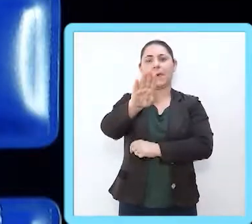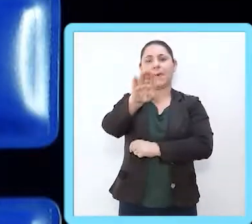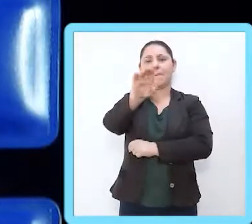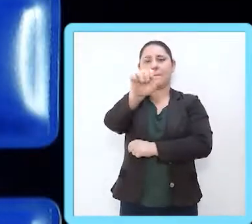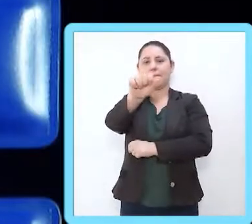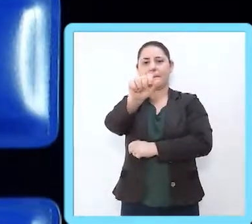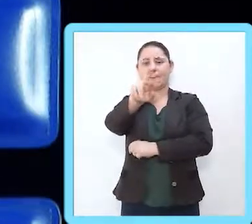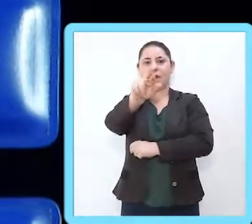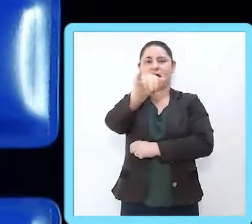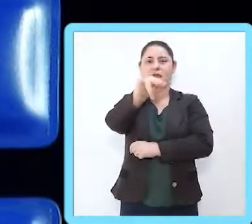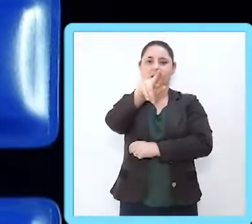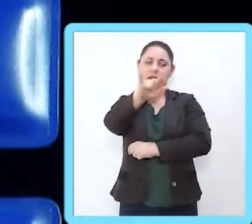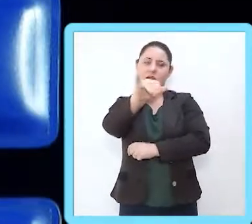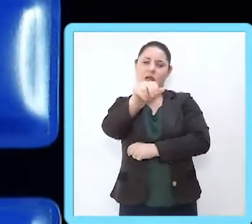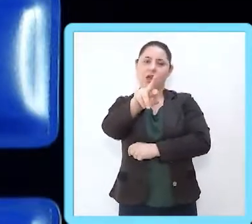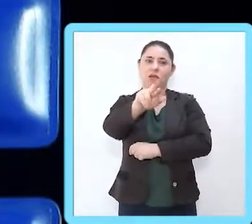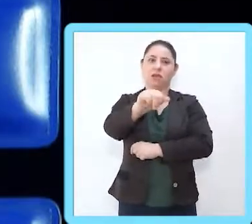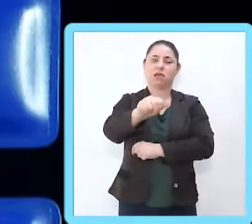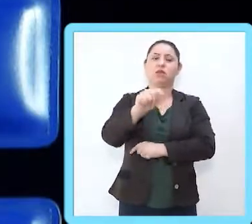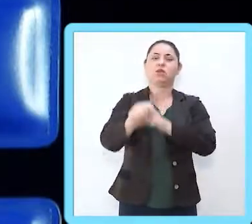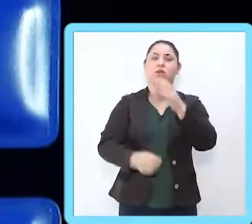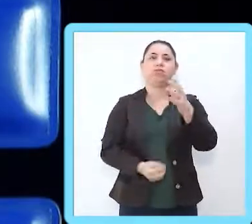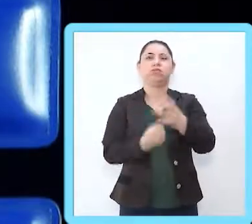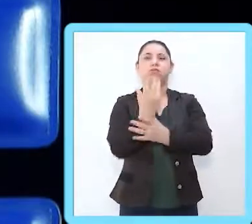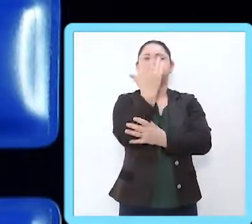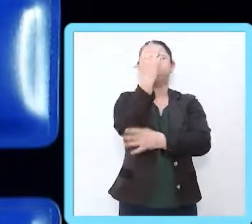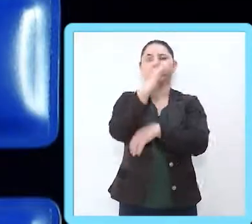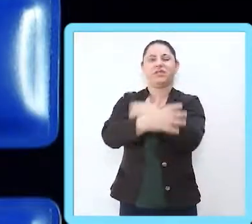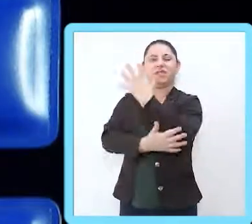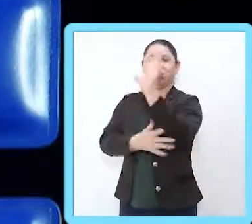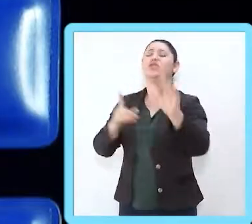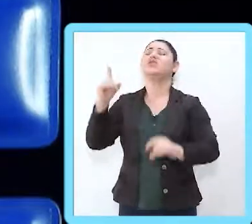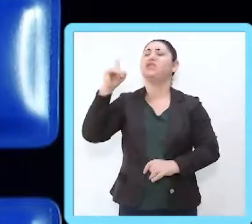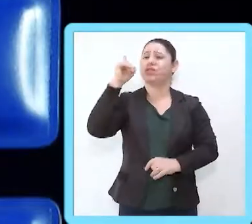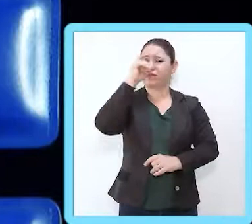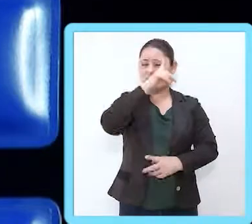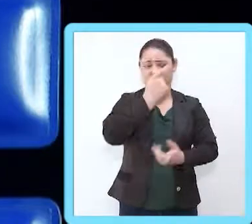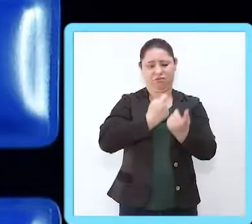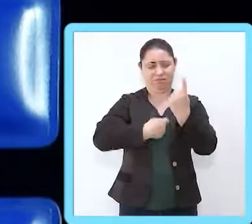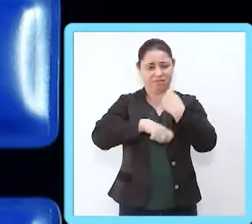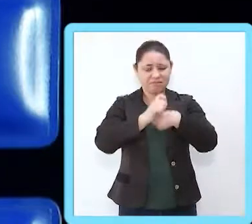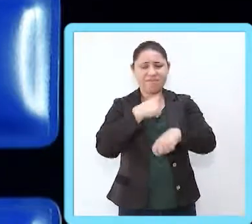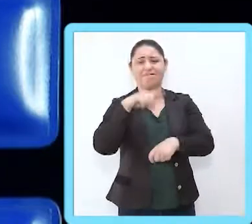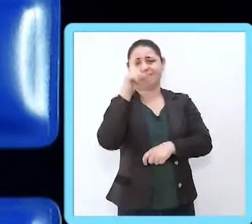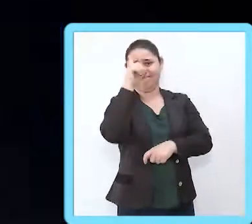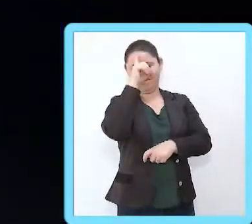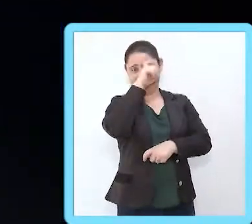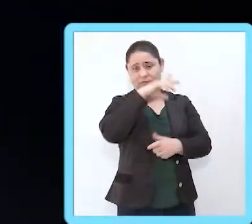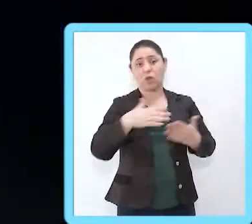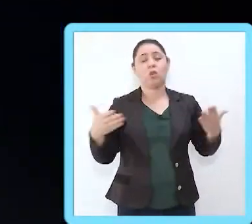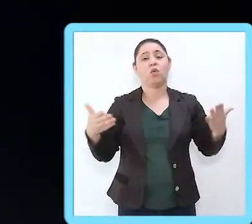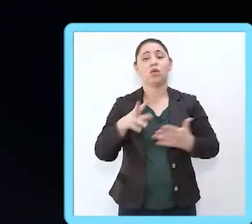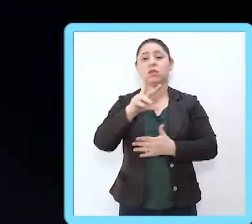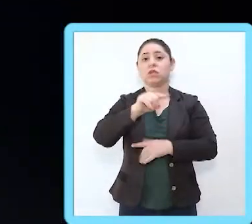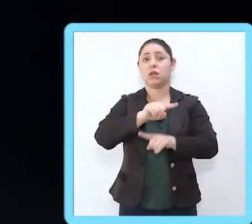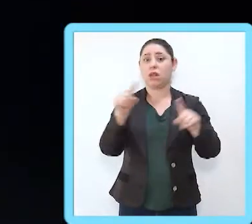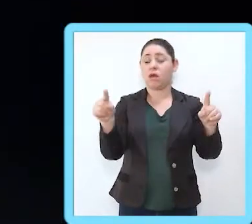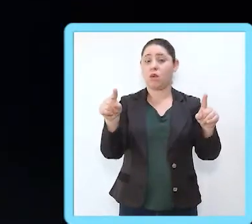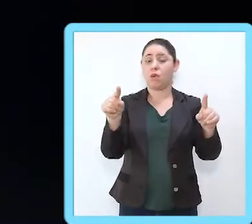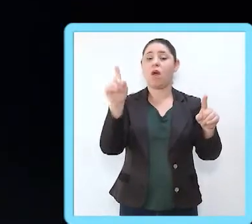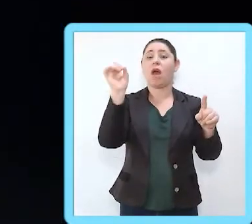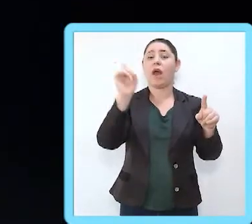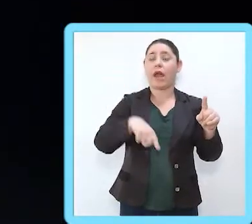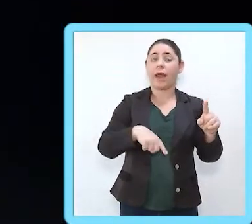ainda, era quase que 20 hectares para você criar uma reis, era difícil, a economia é muito difícil. E hoje não,